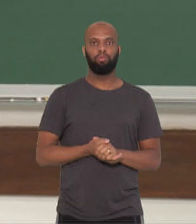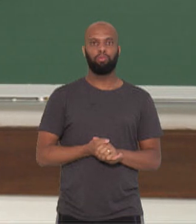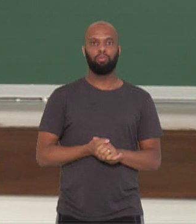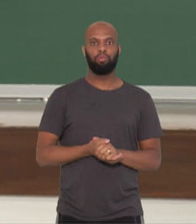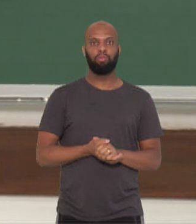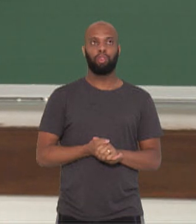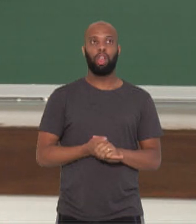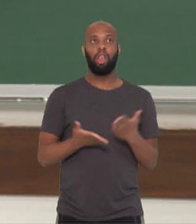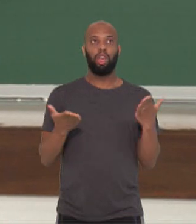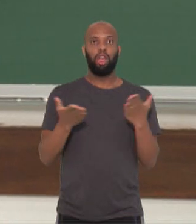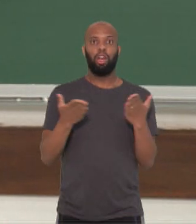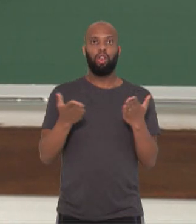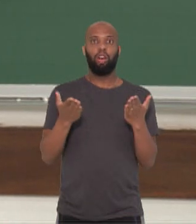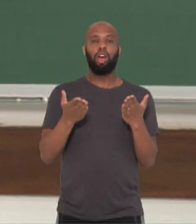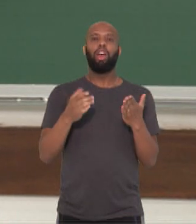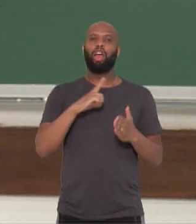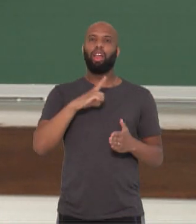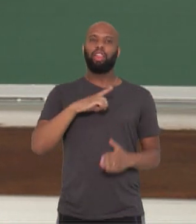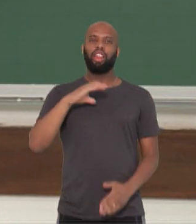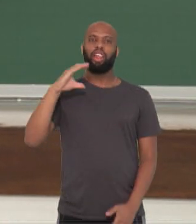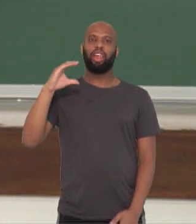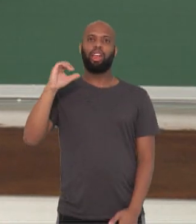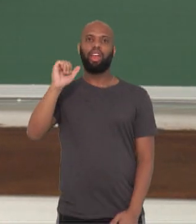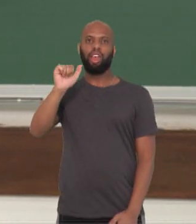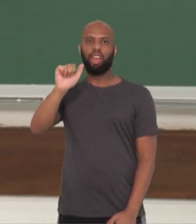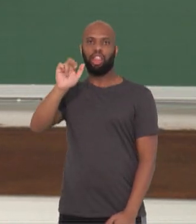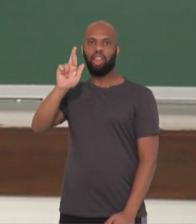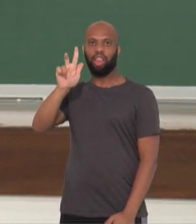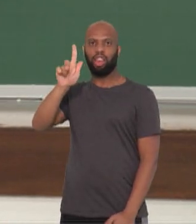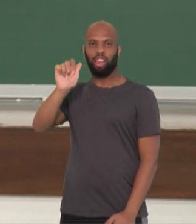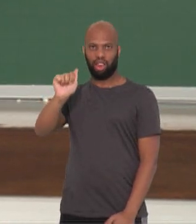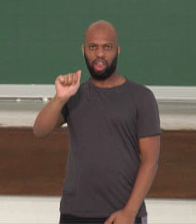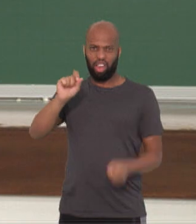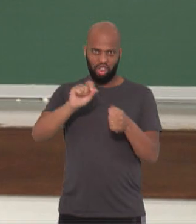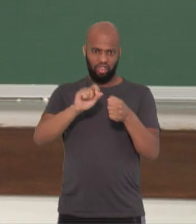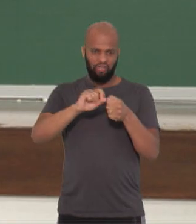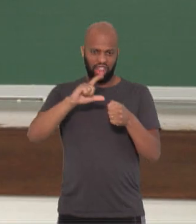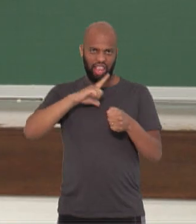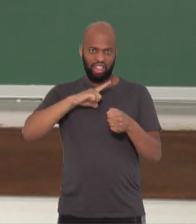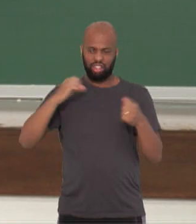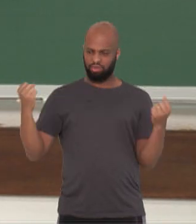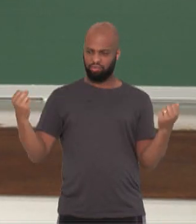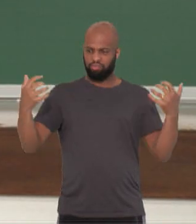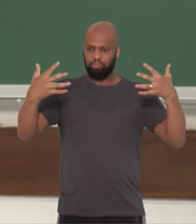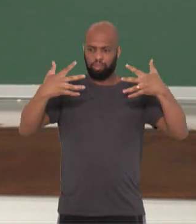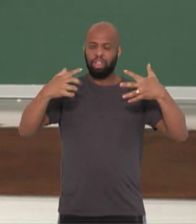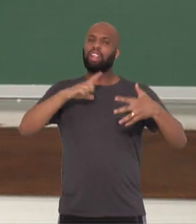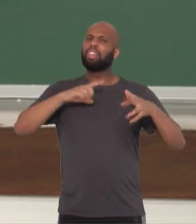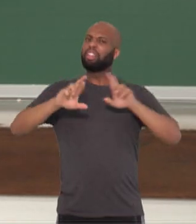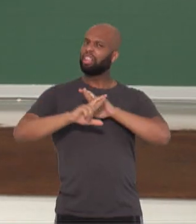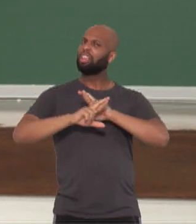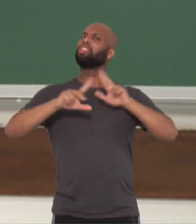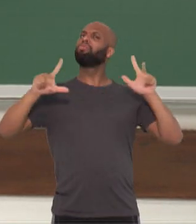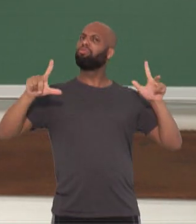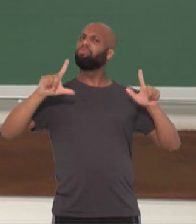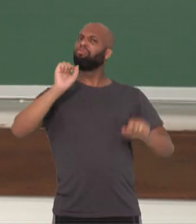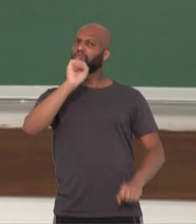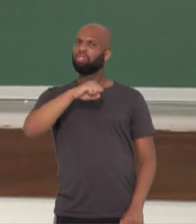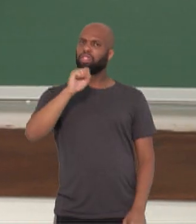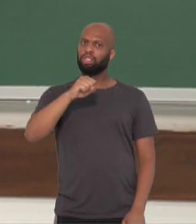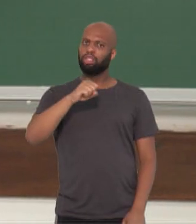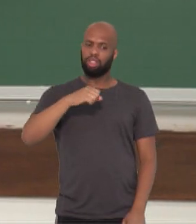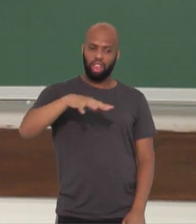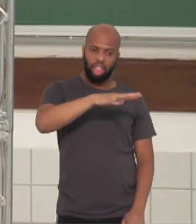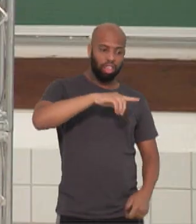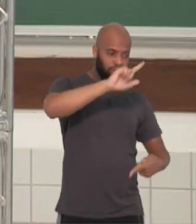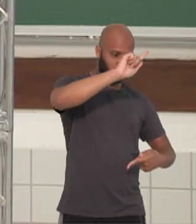Carga elétrica gera um campo elétrico. Aqui tem algumas diferenças entre o campo gravitacional e o campo elétrico.